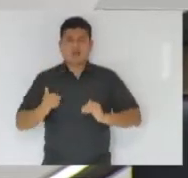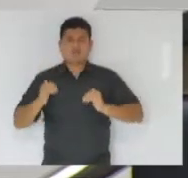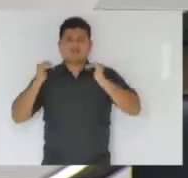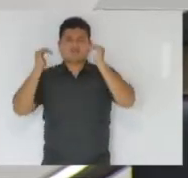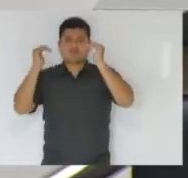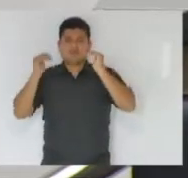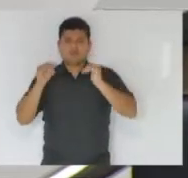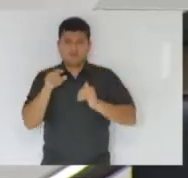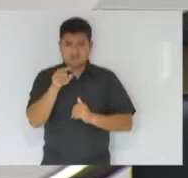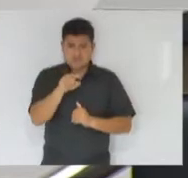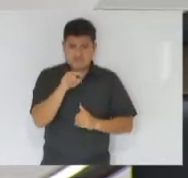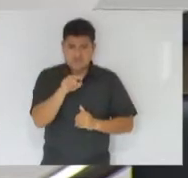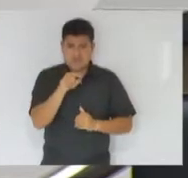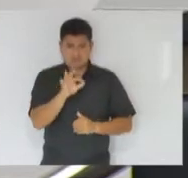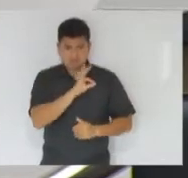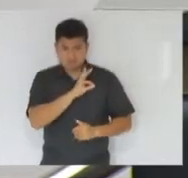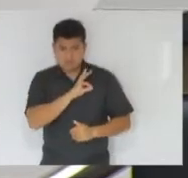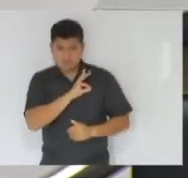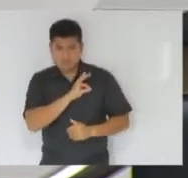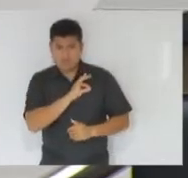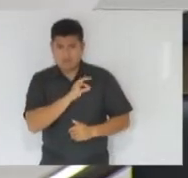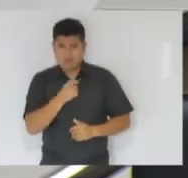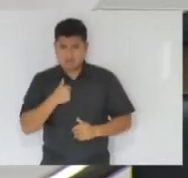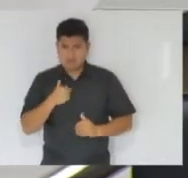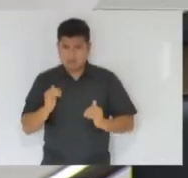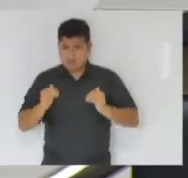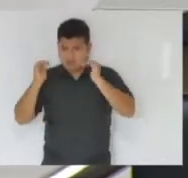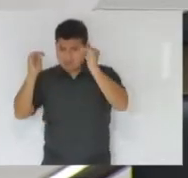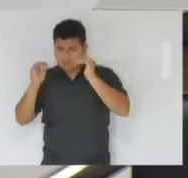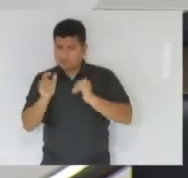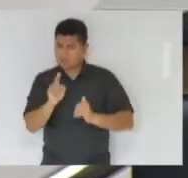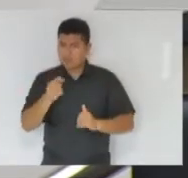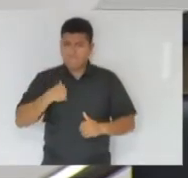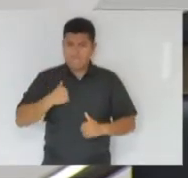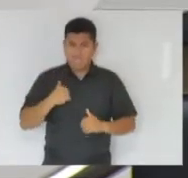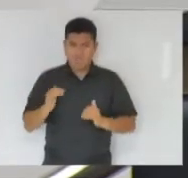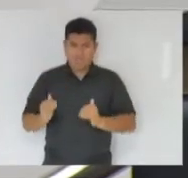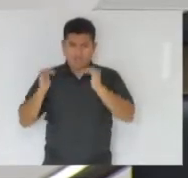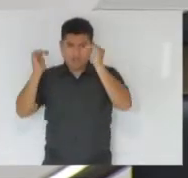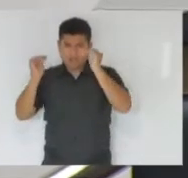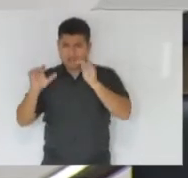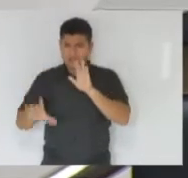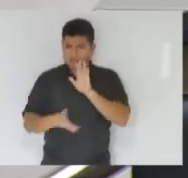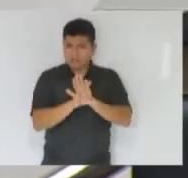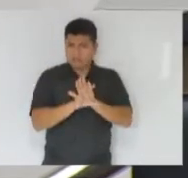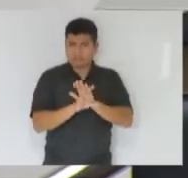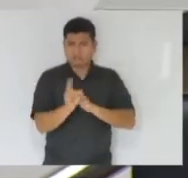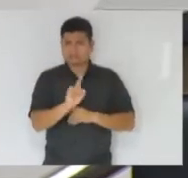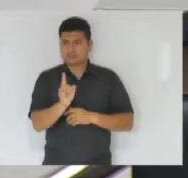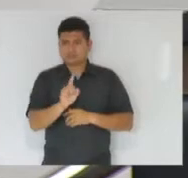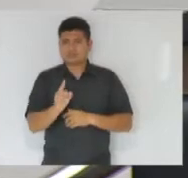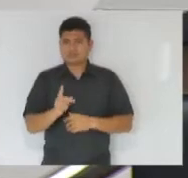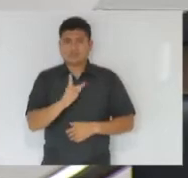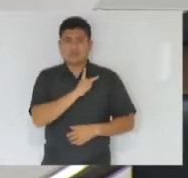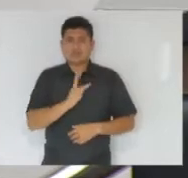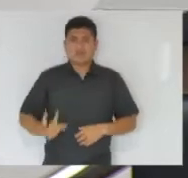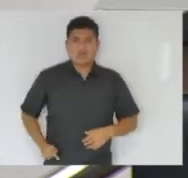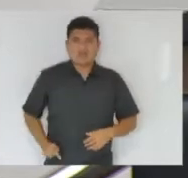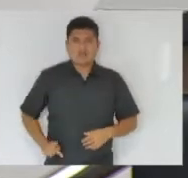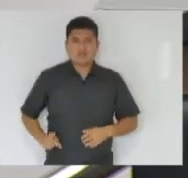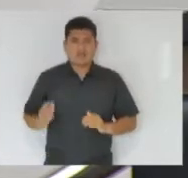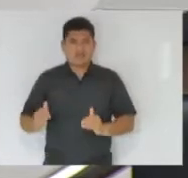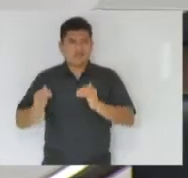está acima da lei. Eu não estou acima da lei. Presidentes não estiveram acima da lei. E